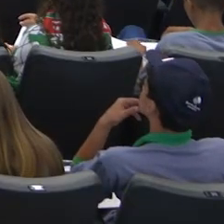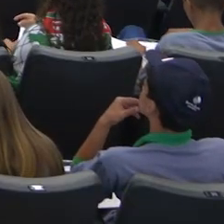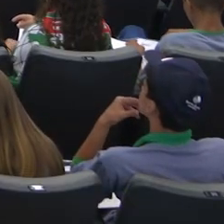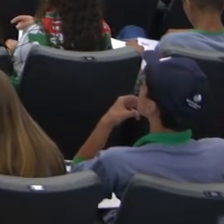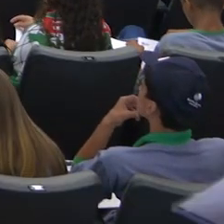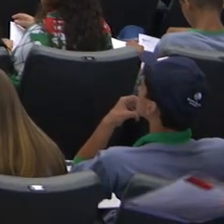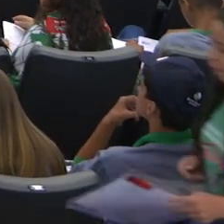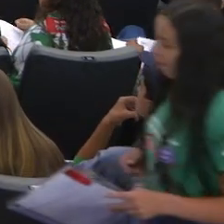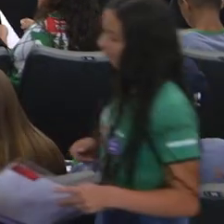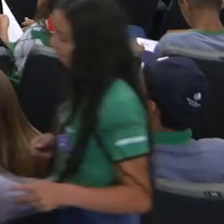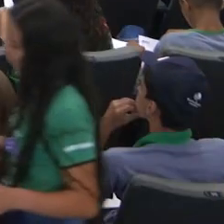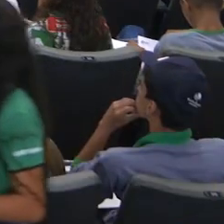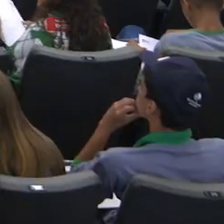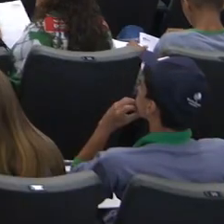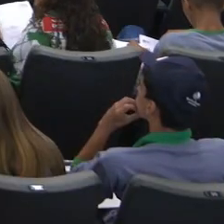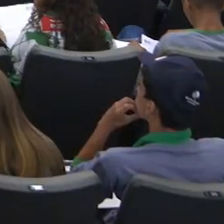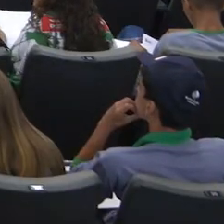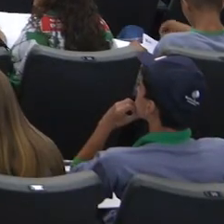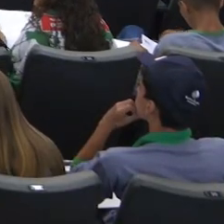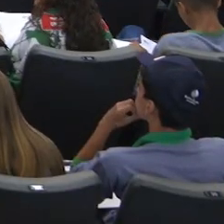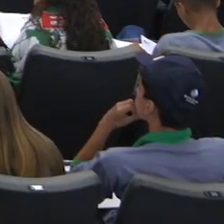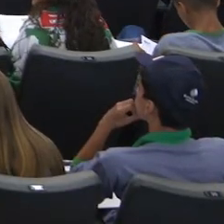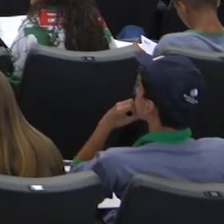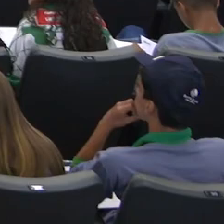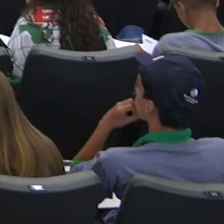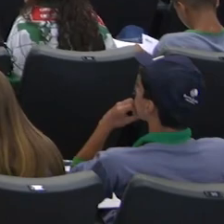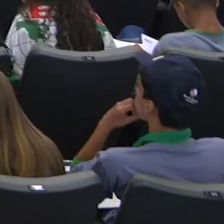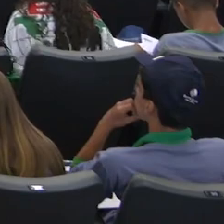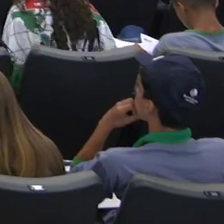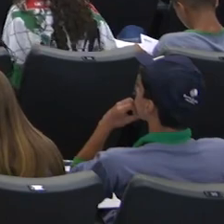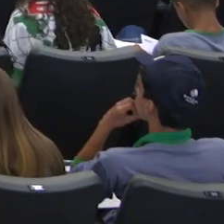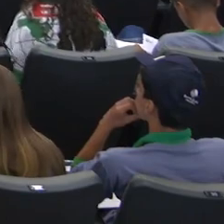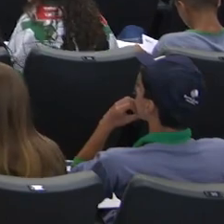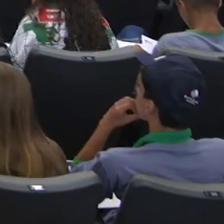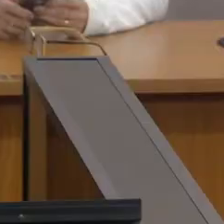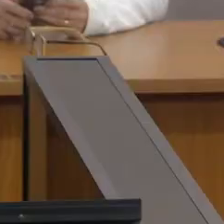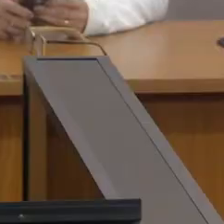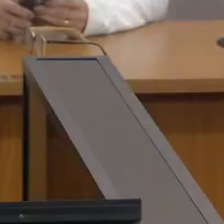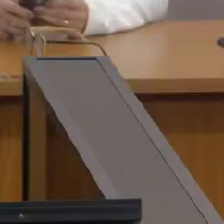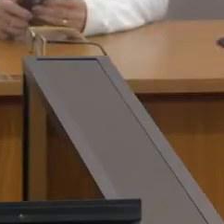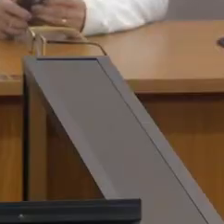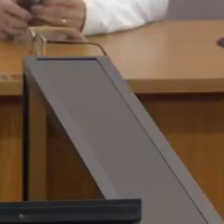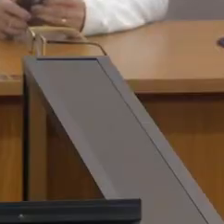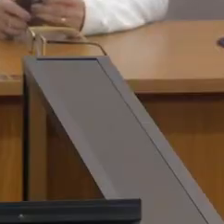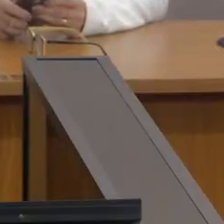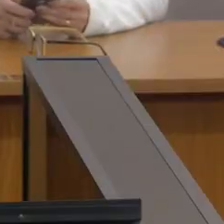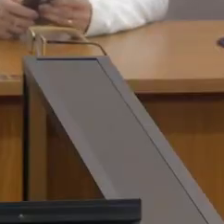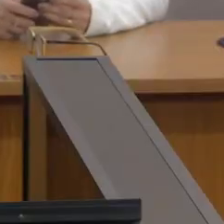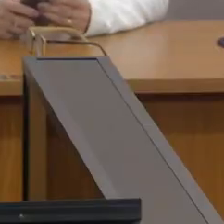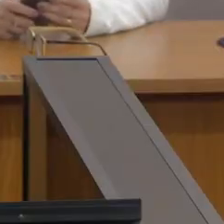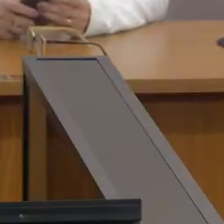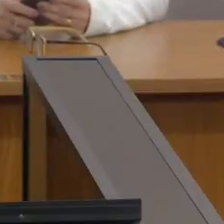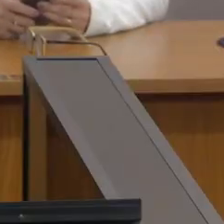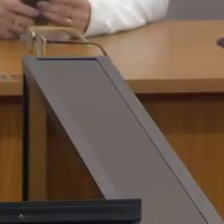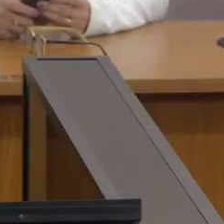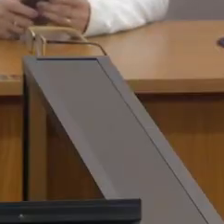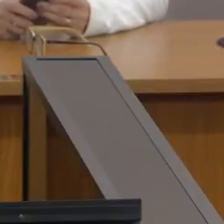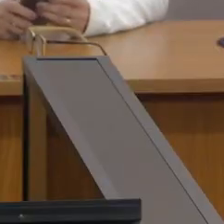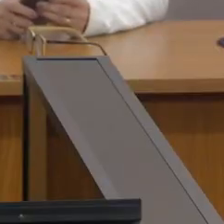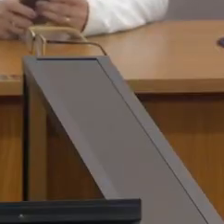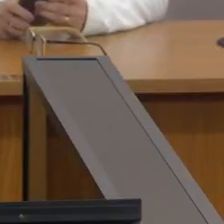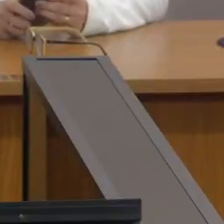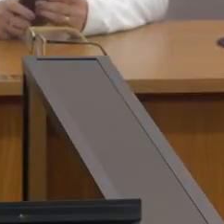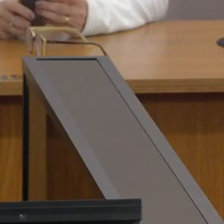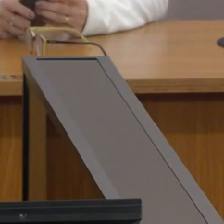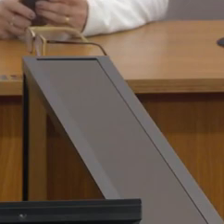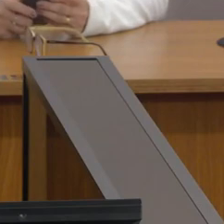algumas explicações sobre funica de ser lidas e respondidas na fase de debates ou